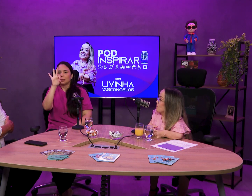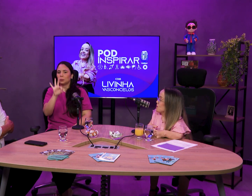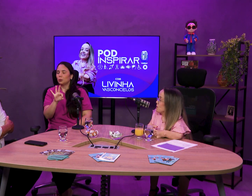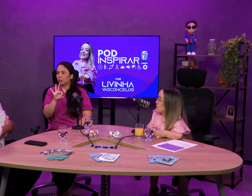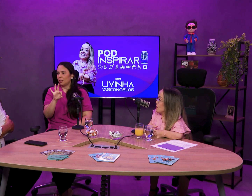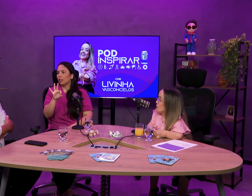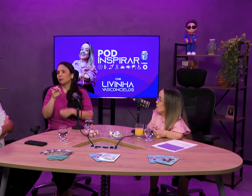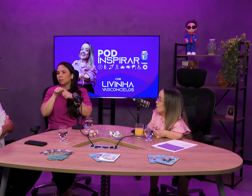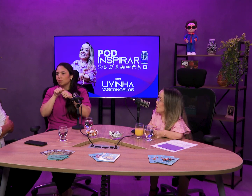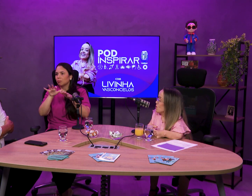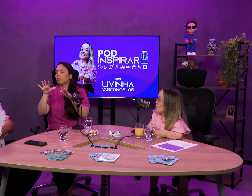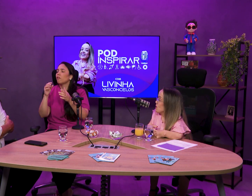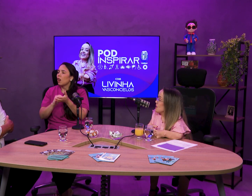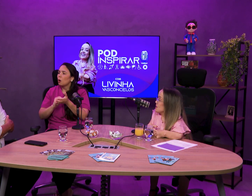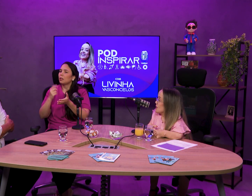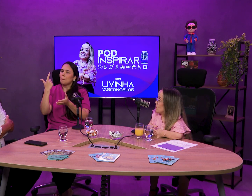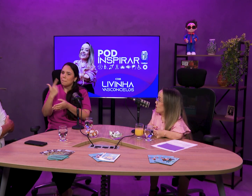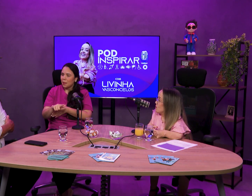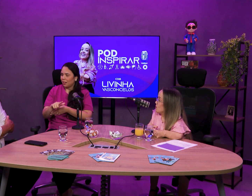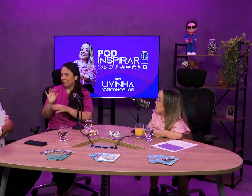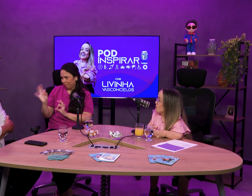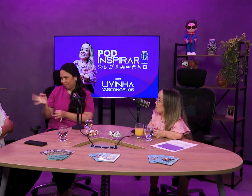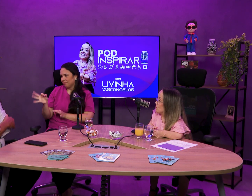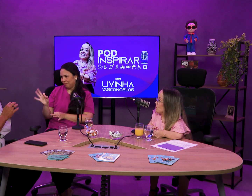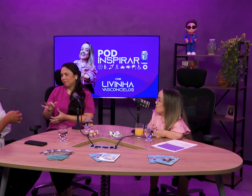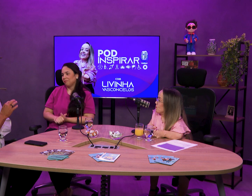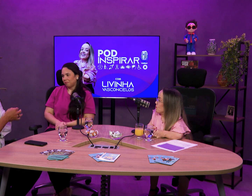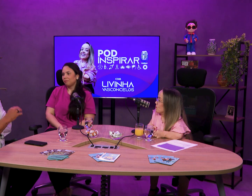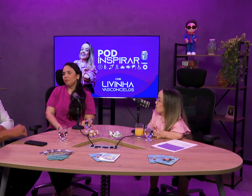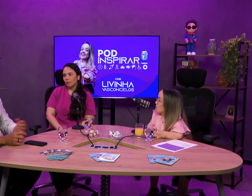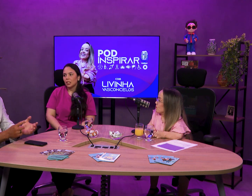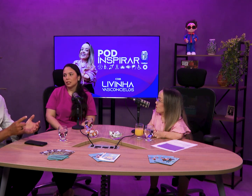que era para ser feito, né? Só fez 10 até agora.